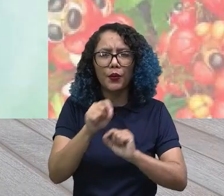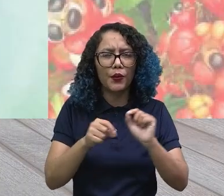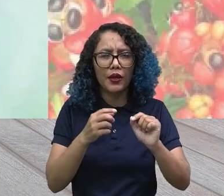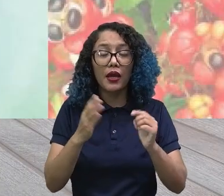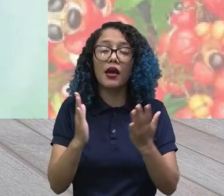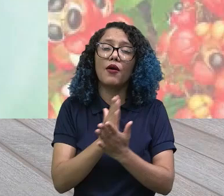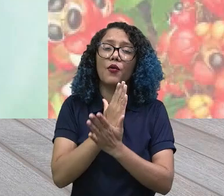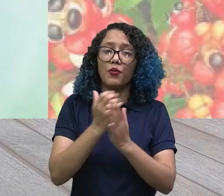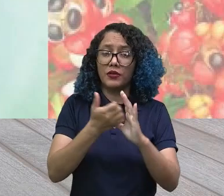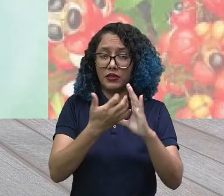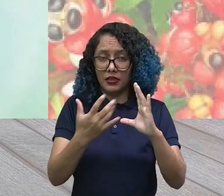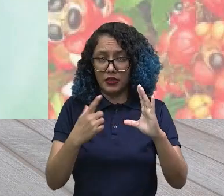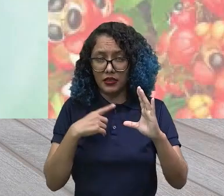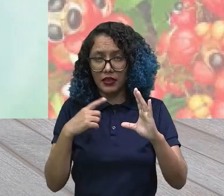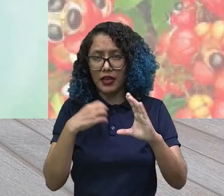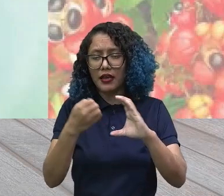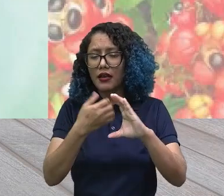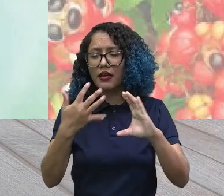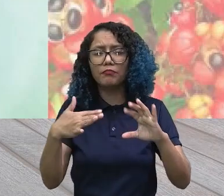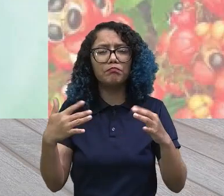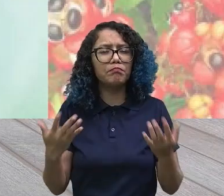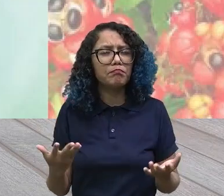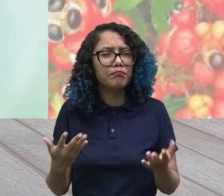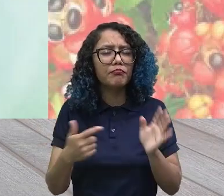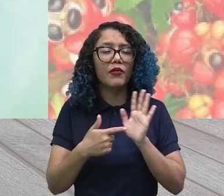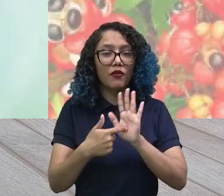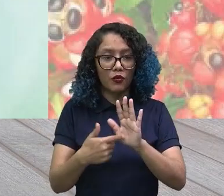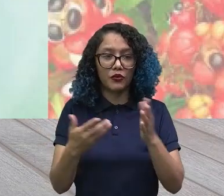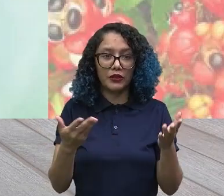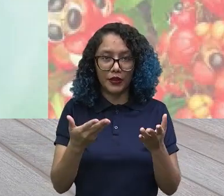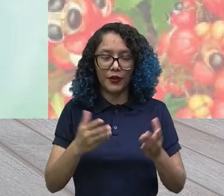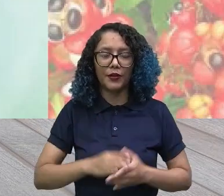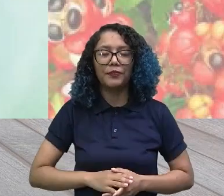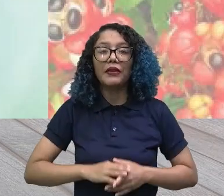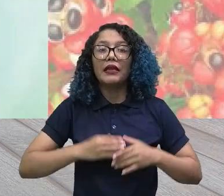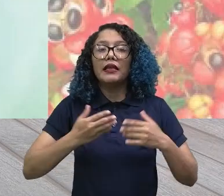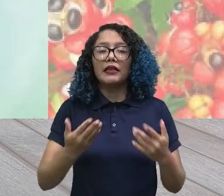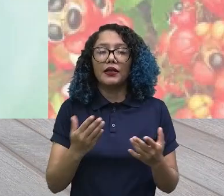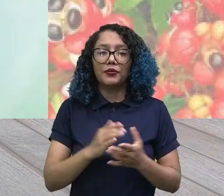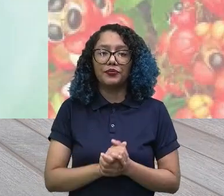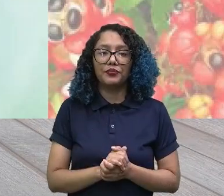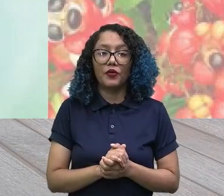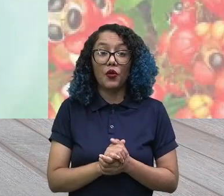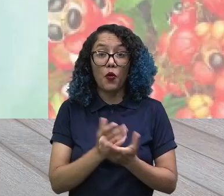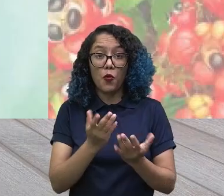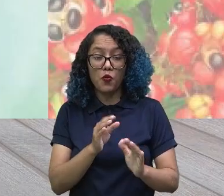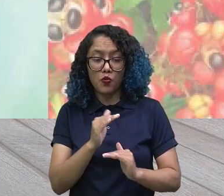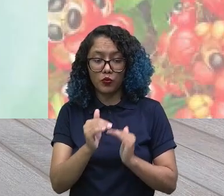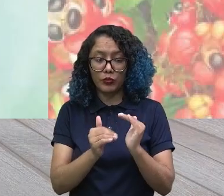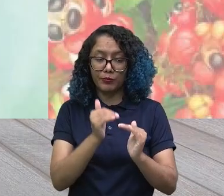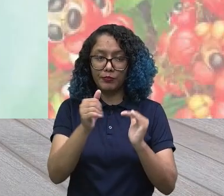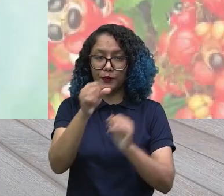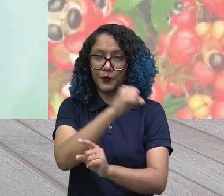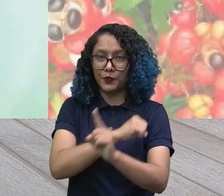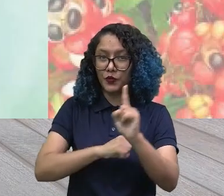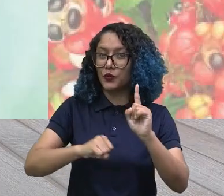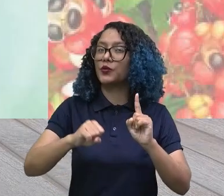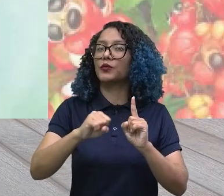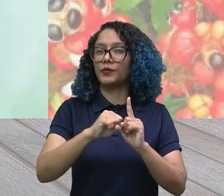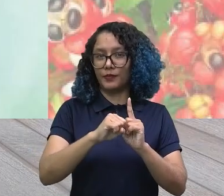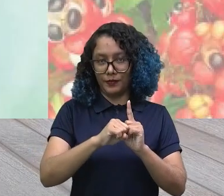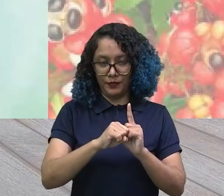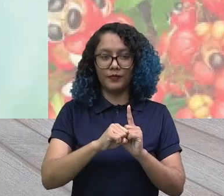Algumas características. E quais serão essas características? Vai estar vinculado a uma construção social, né, onde